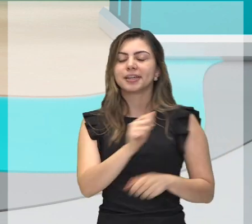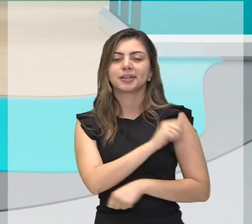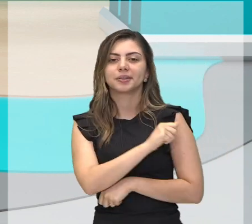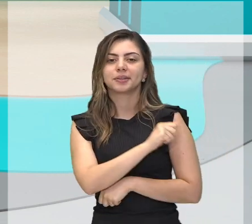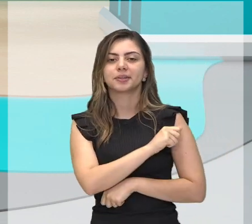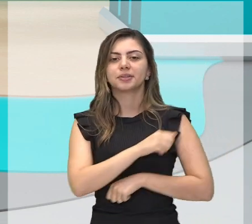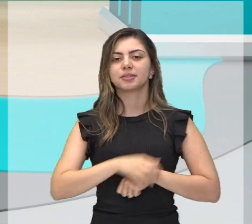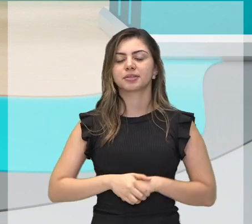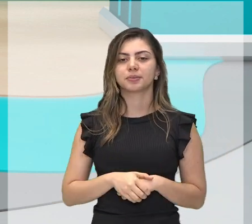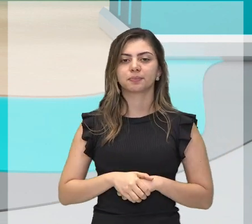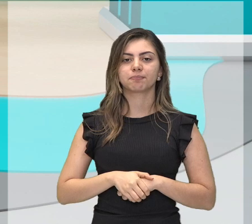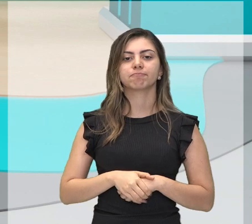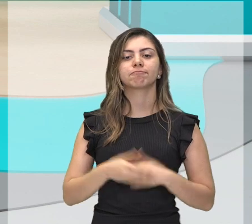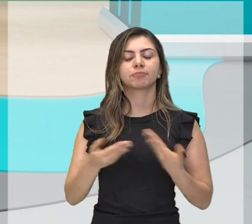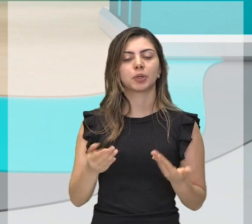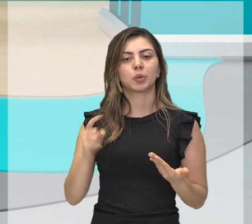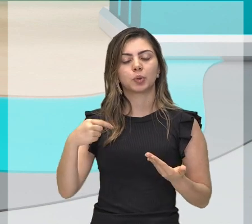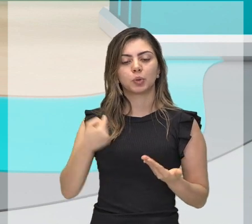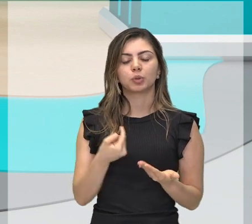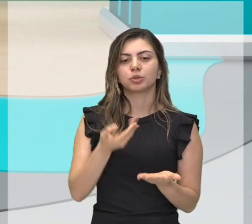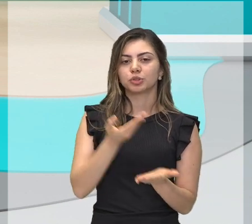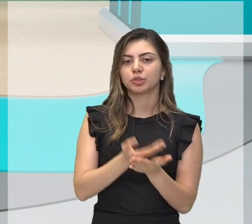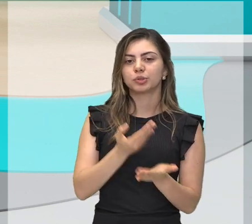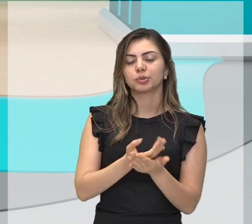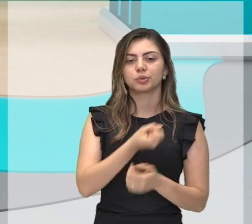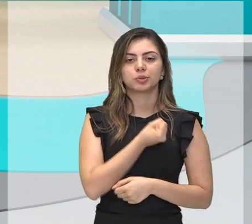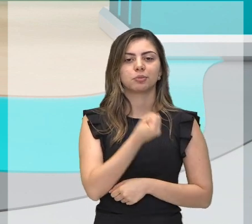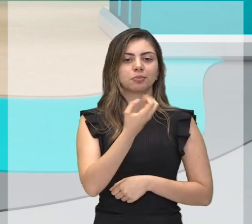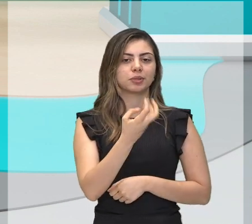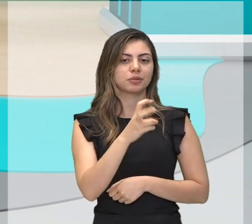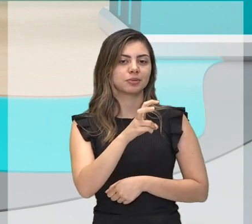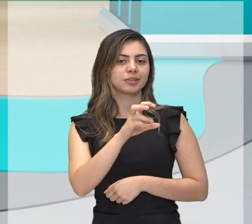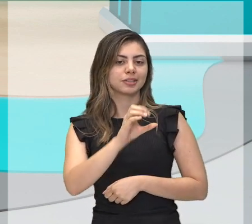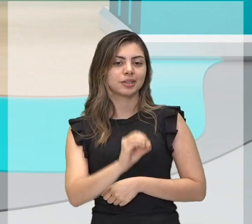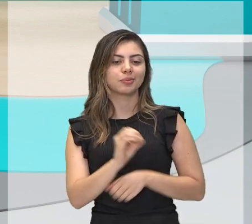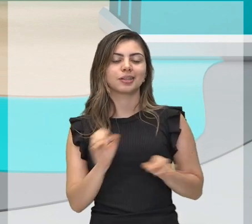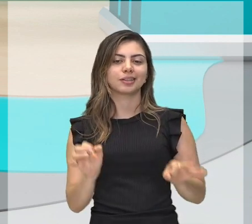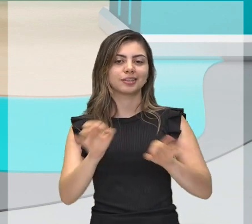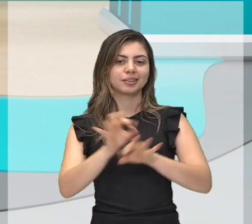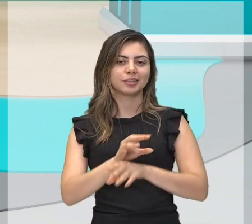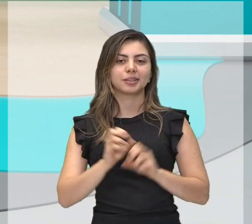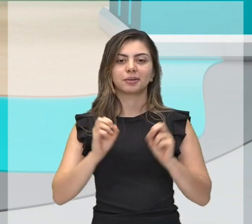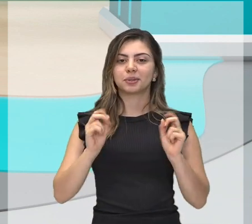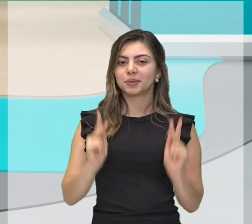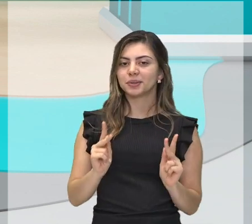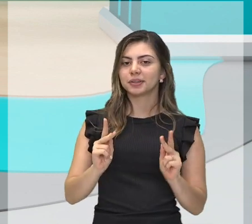ano, nossa aula 50 finaliza